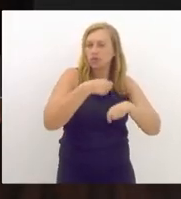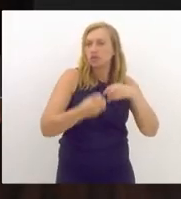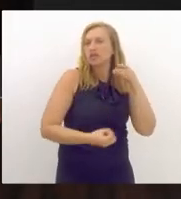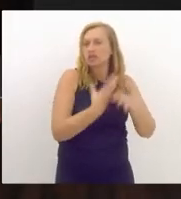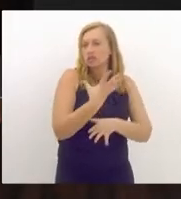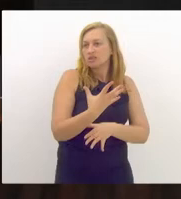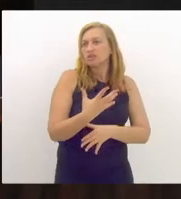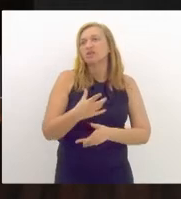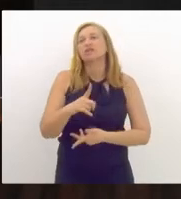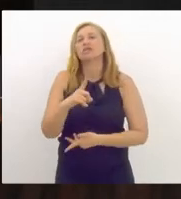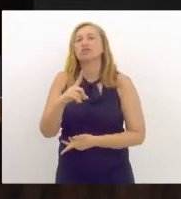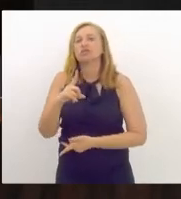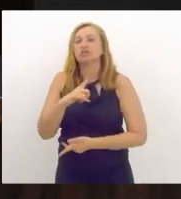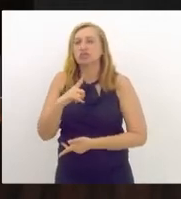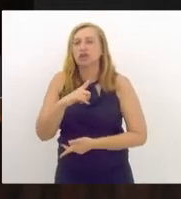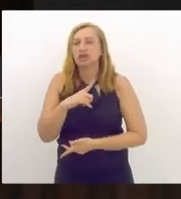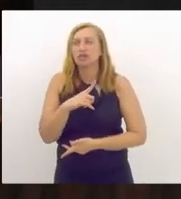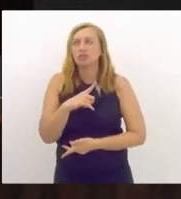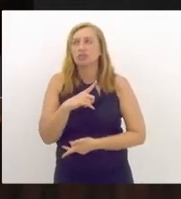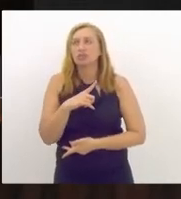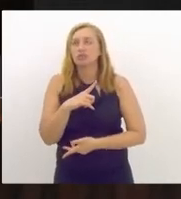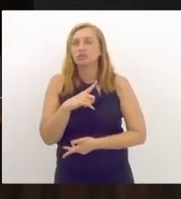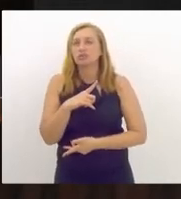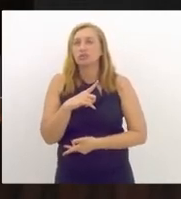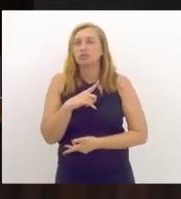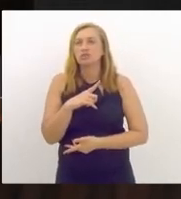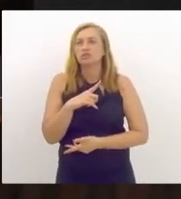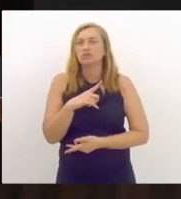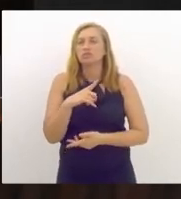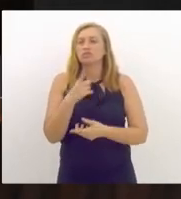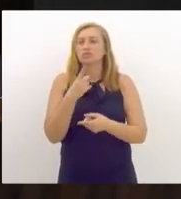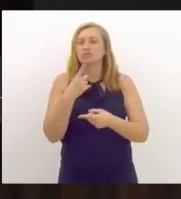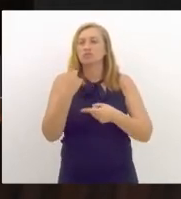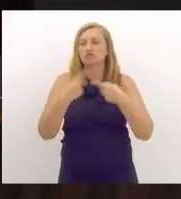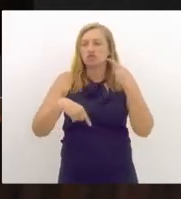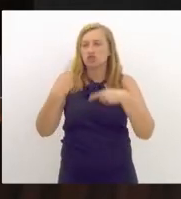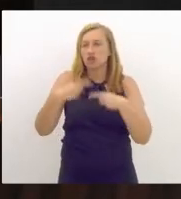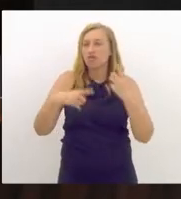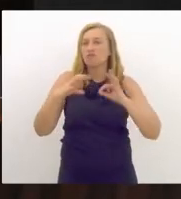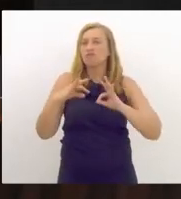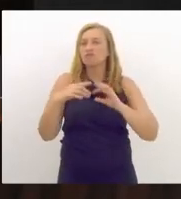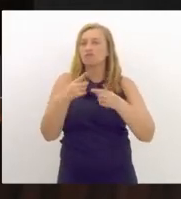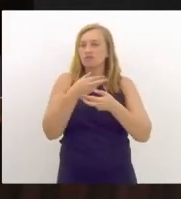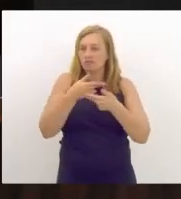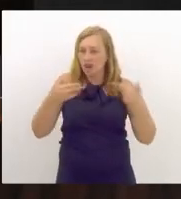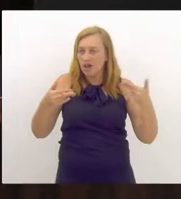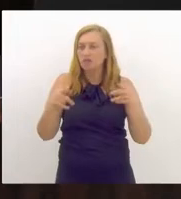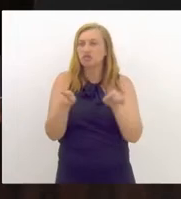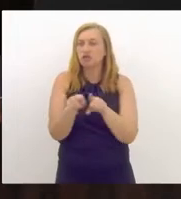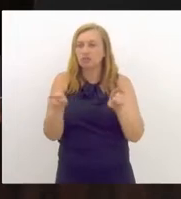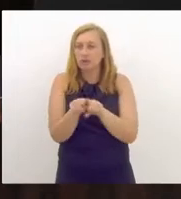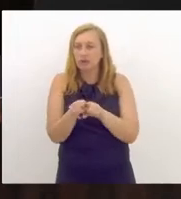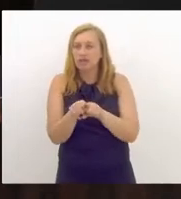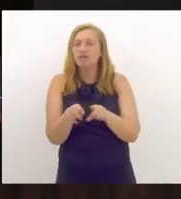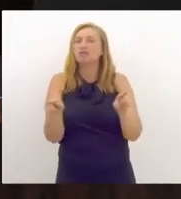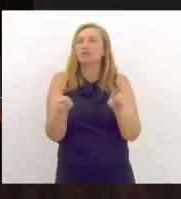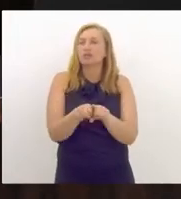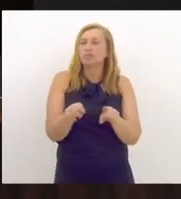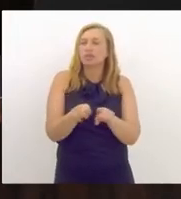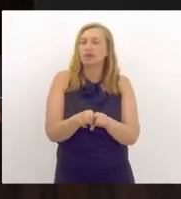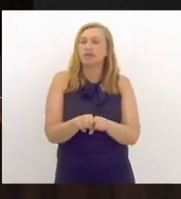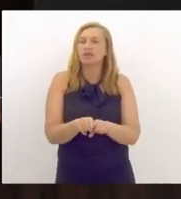nós temos e tivemos uma série de diálogos também as violações principalmente